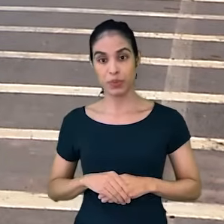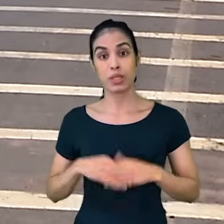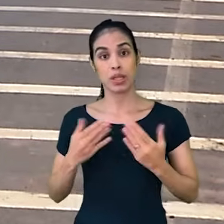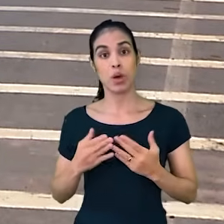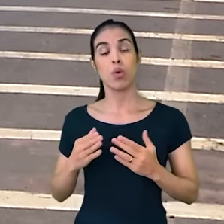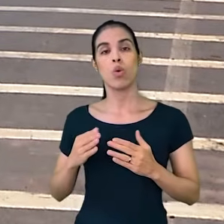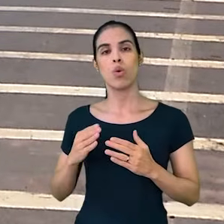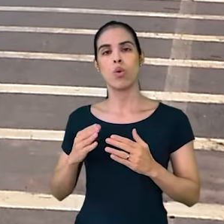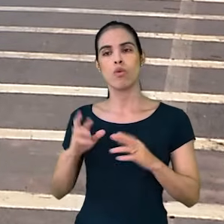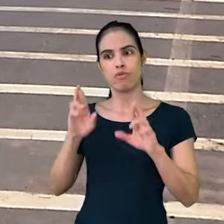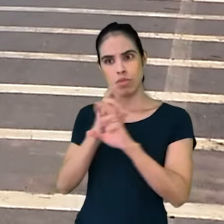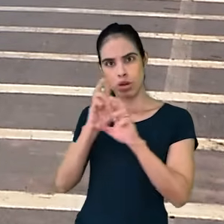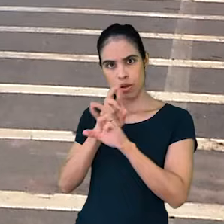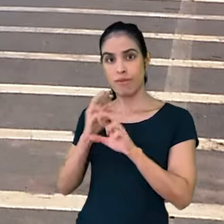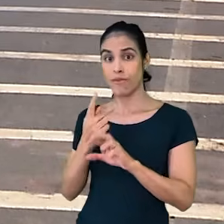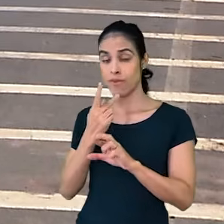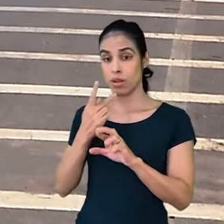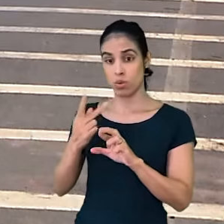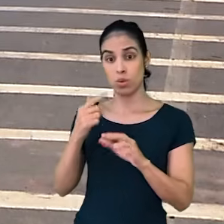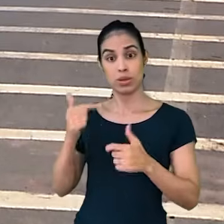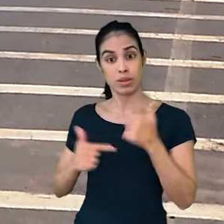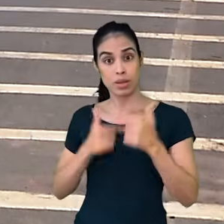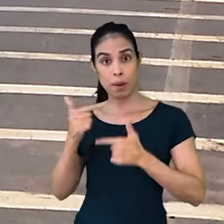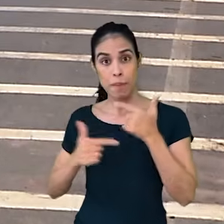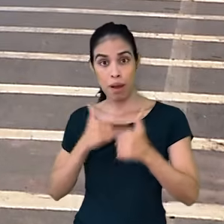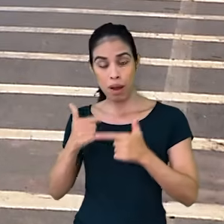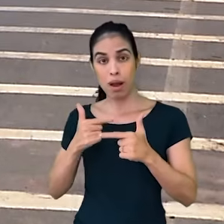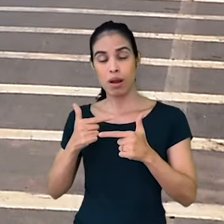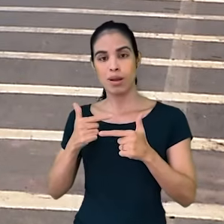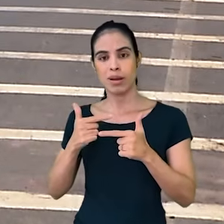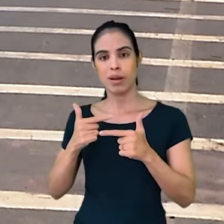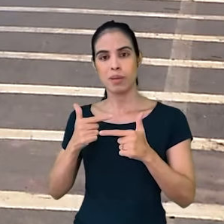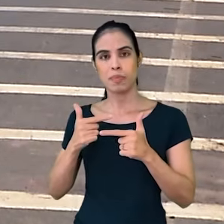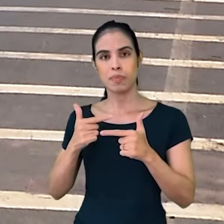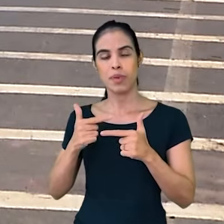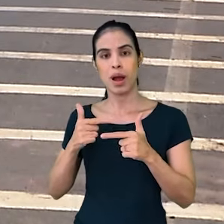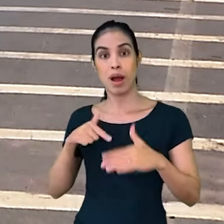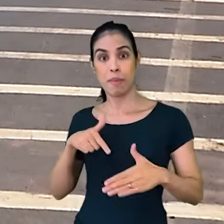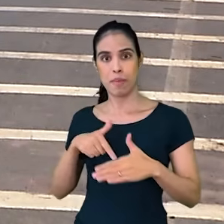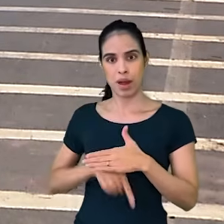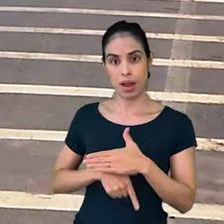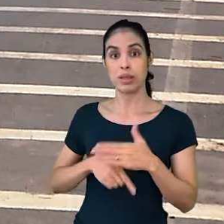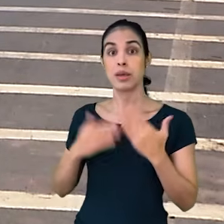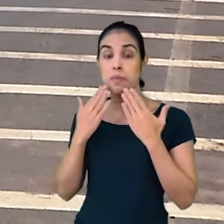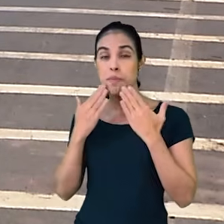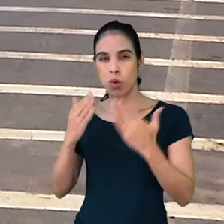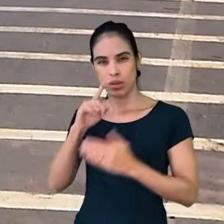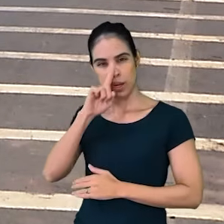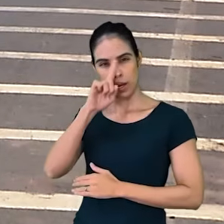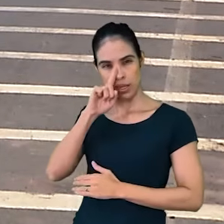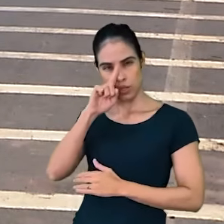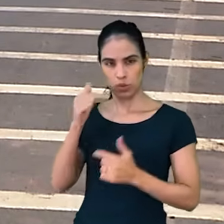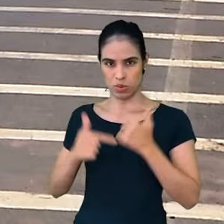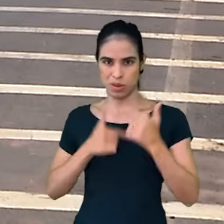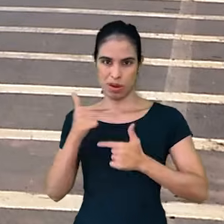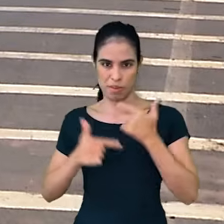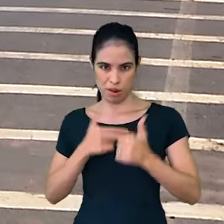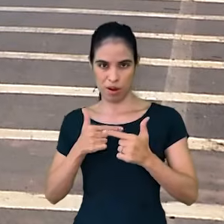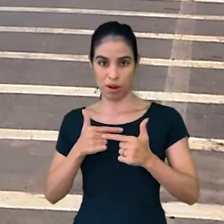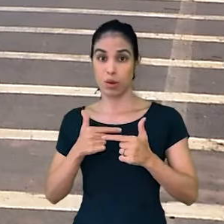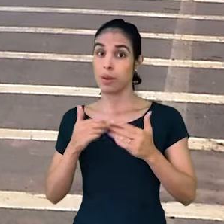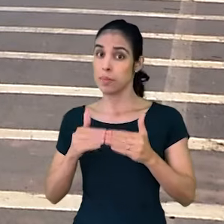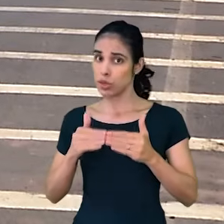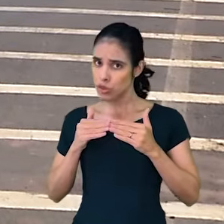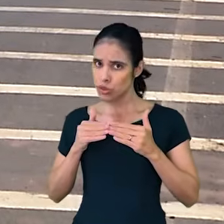nessas ocasiões era acompanhado de uma escolta armada, o que, segundo ele, demonstraria o risco da atividade. Na ação,